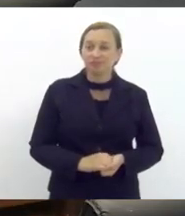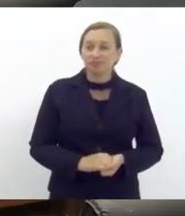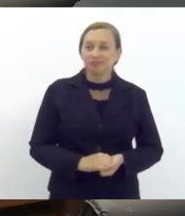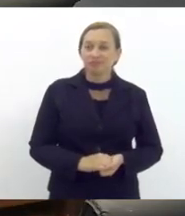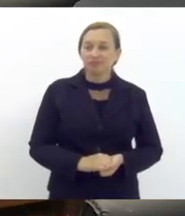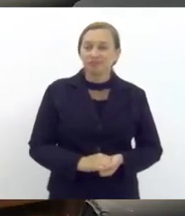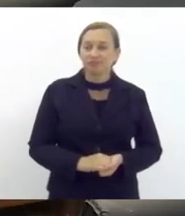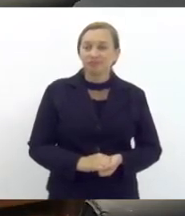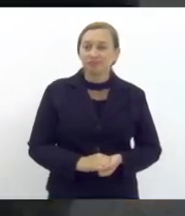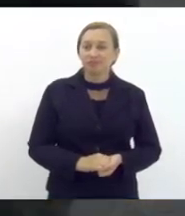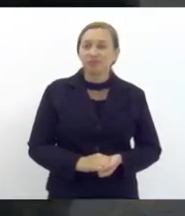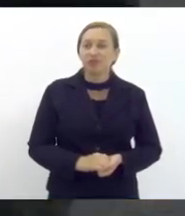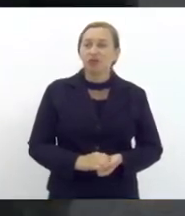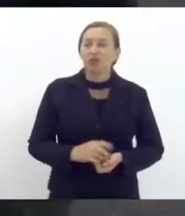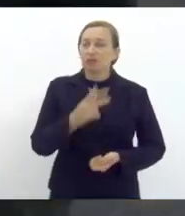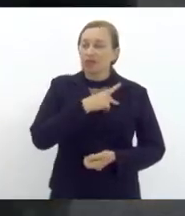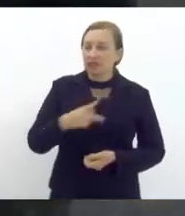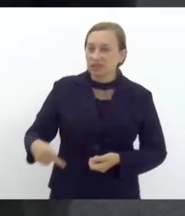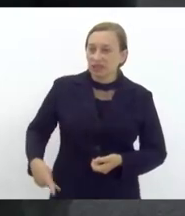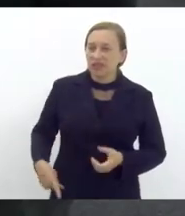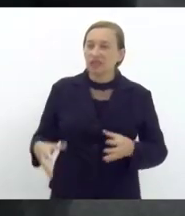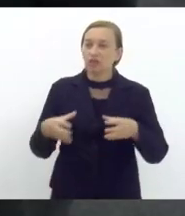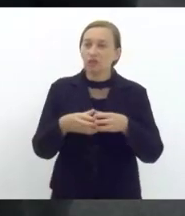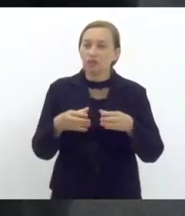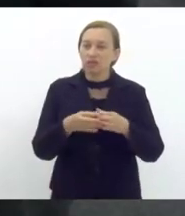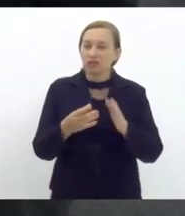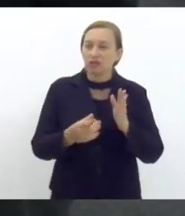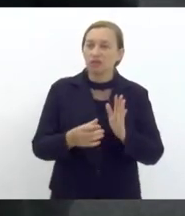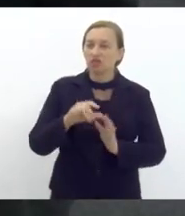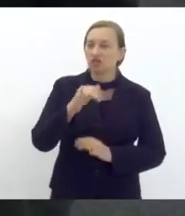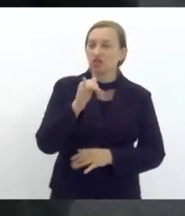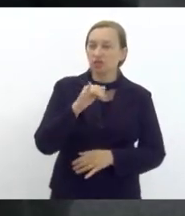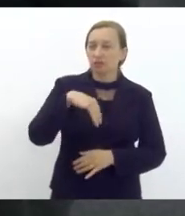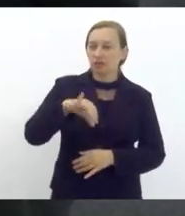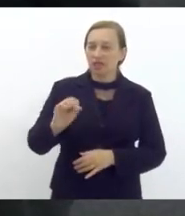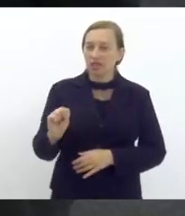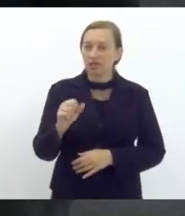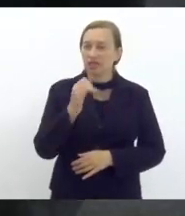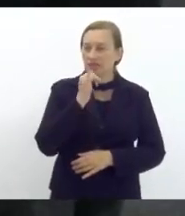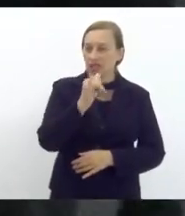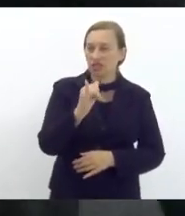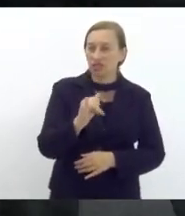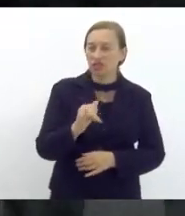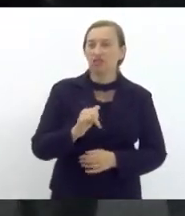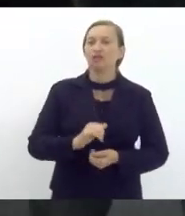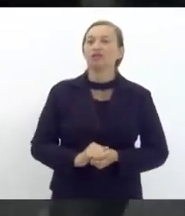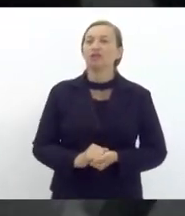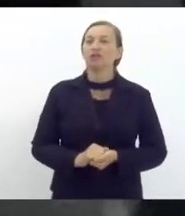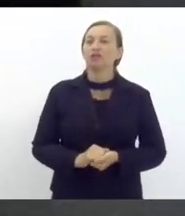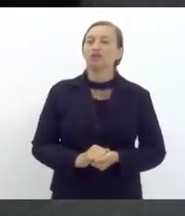eu como presidente da Comissão de menos energia para dar o parecer o elevador